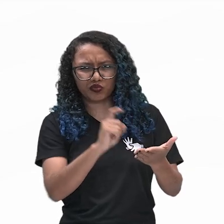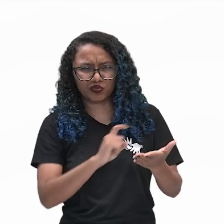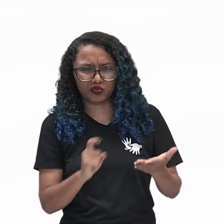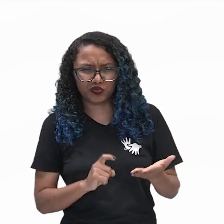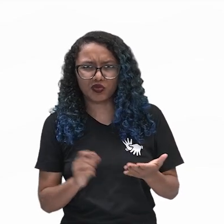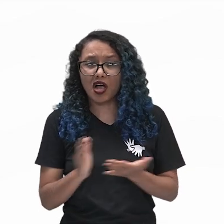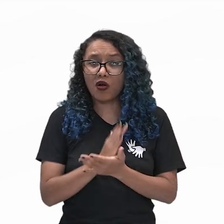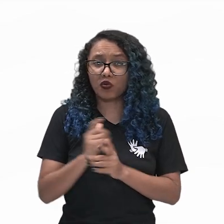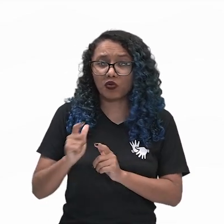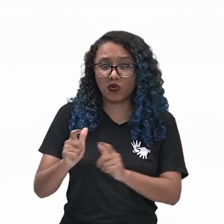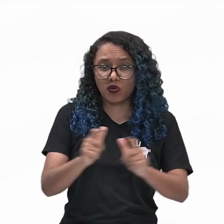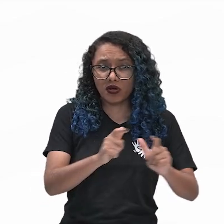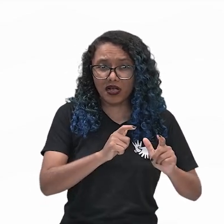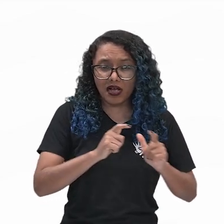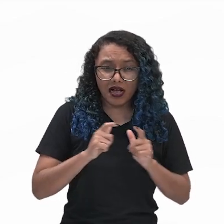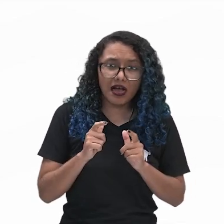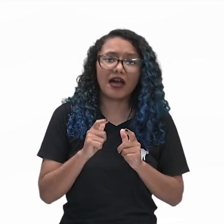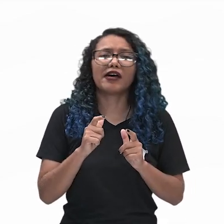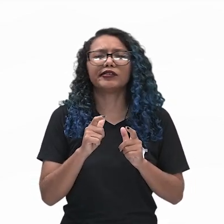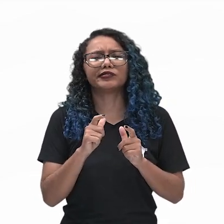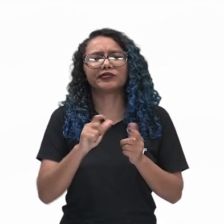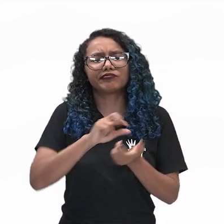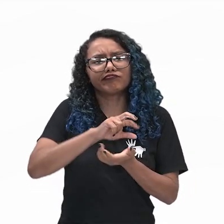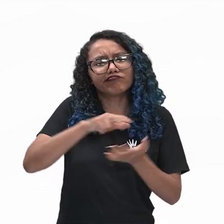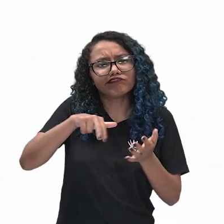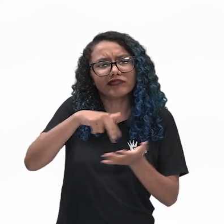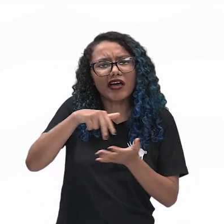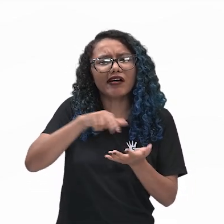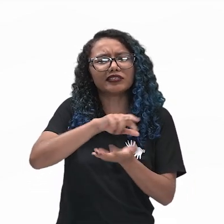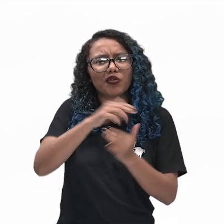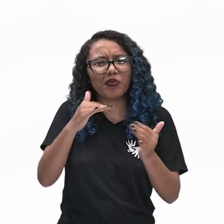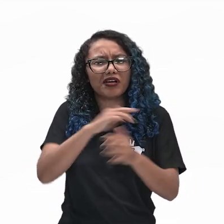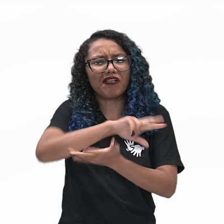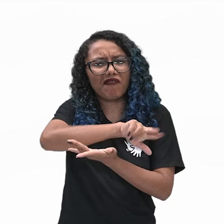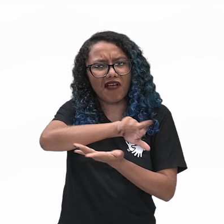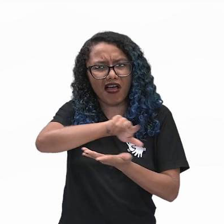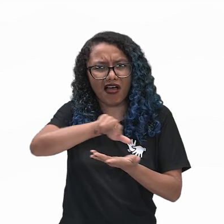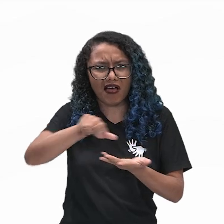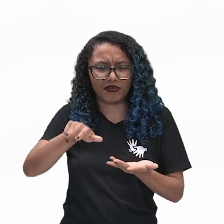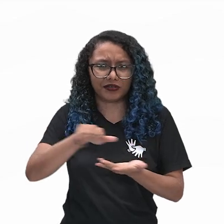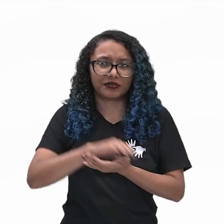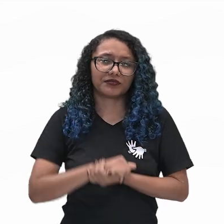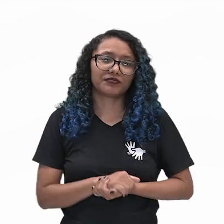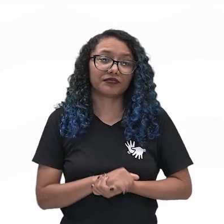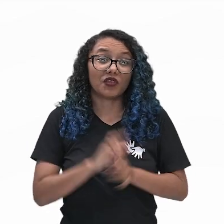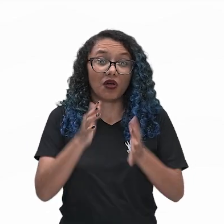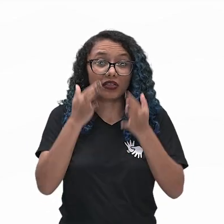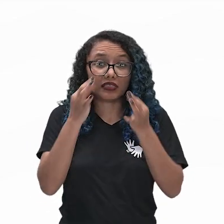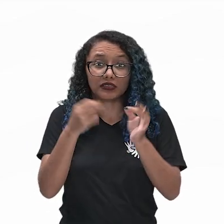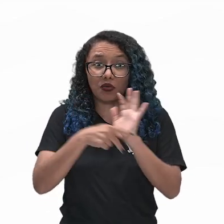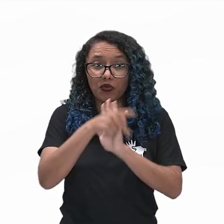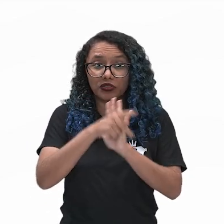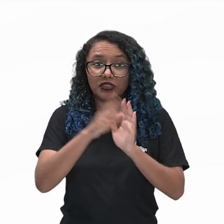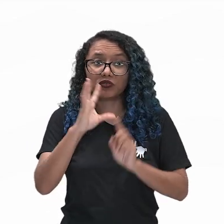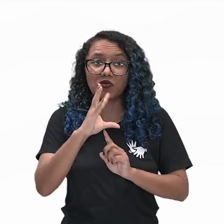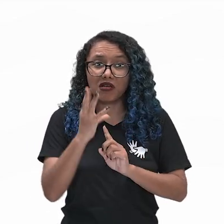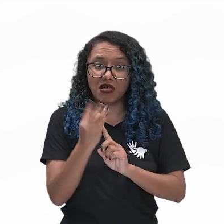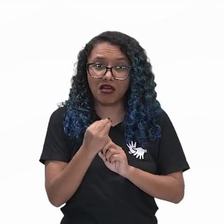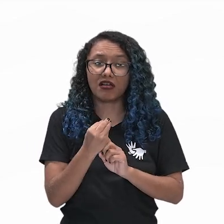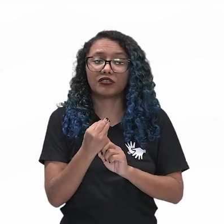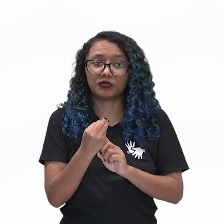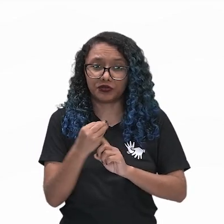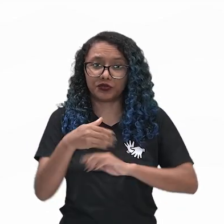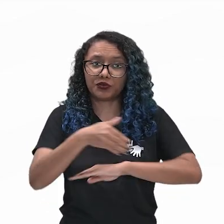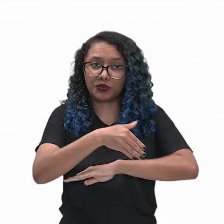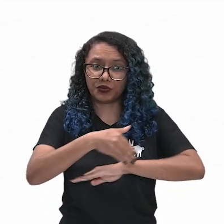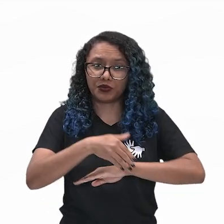temporárias e performances urbanas. Preste atenção, projeto de arte de rua, muitas